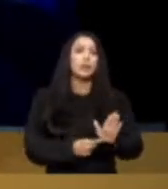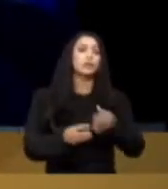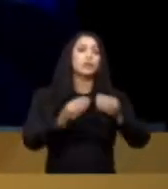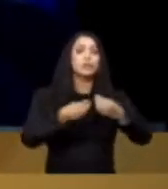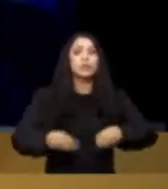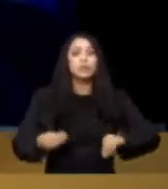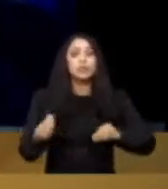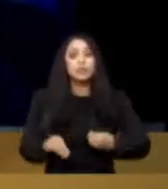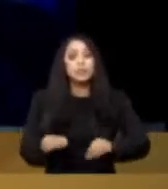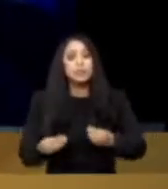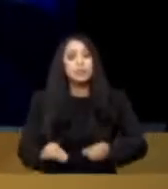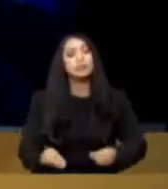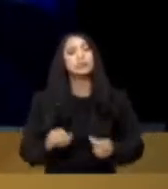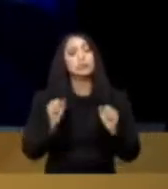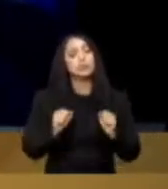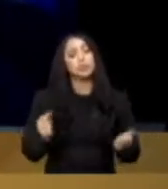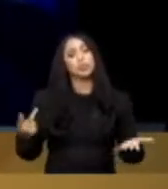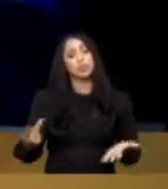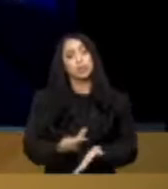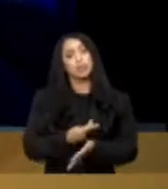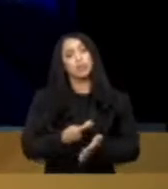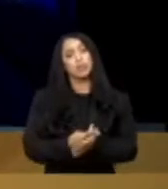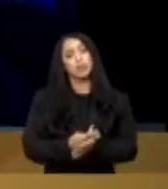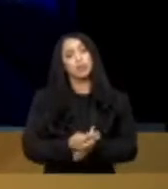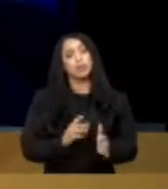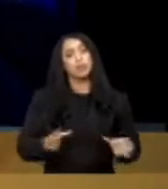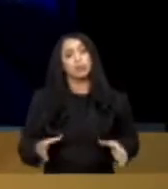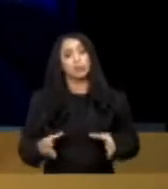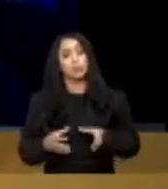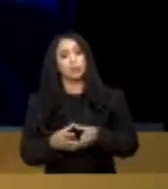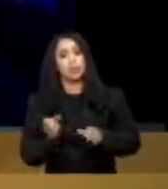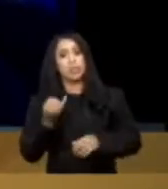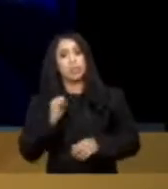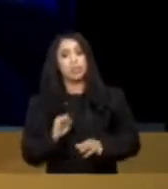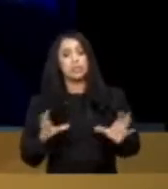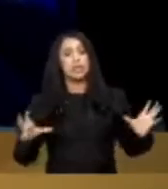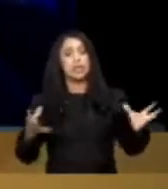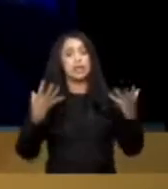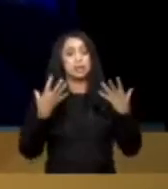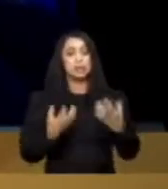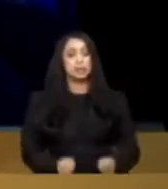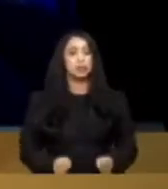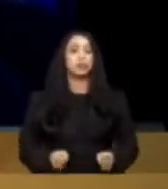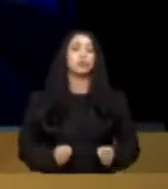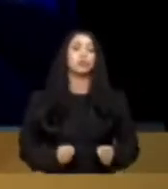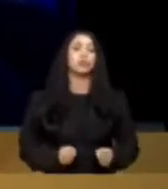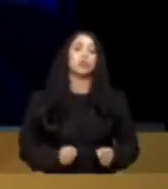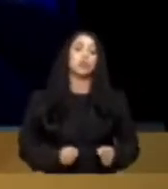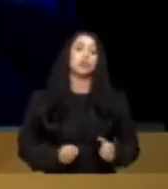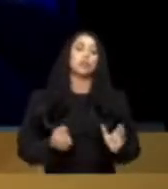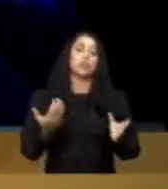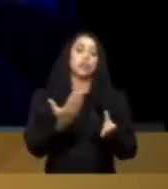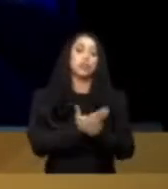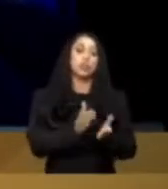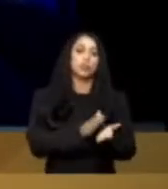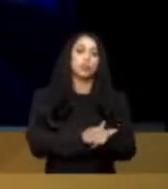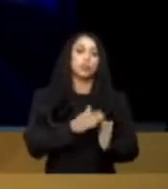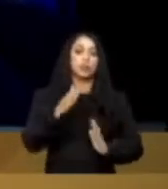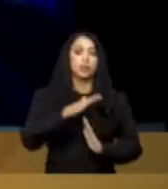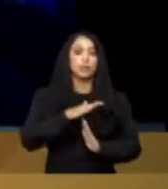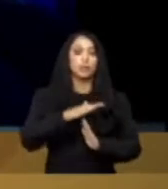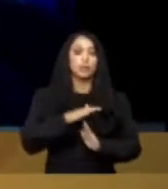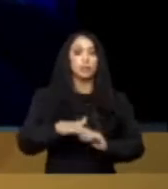podem ser causados à tutela coletiva caso se admita a restrição da coisa julgada aos limites da